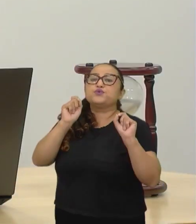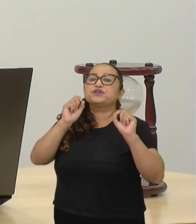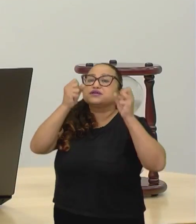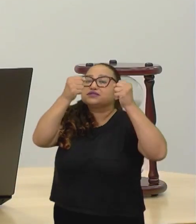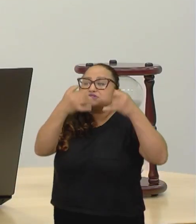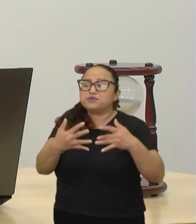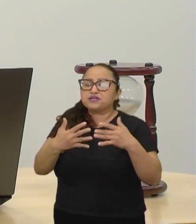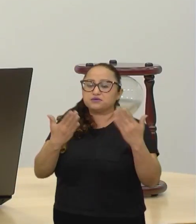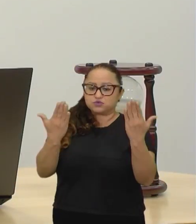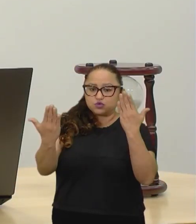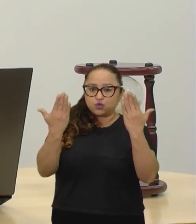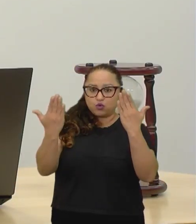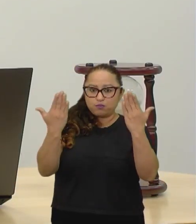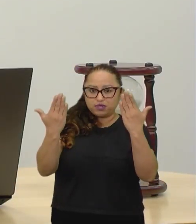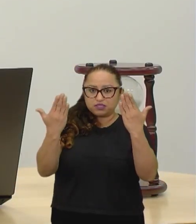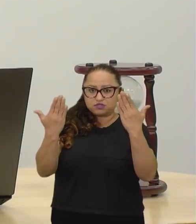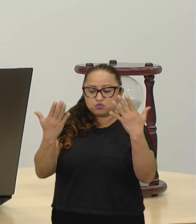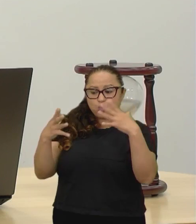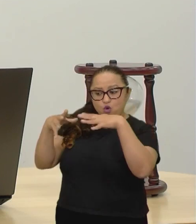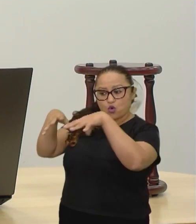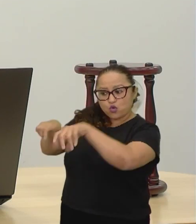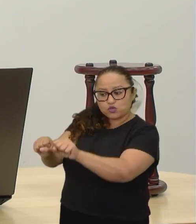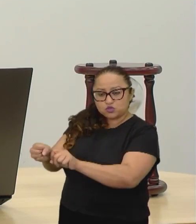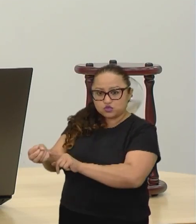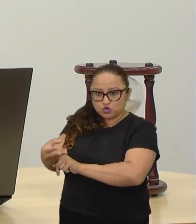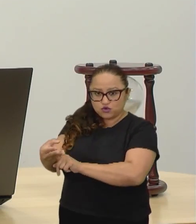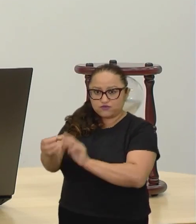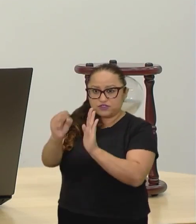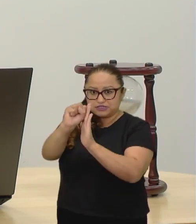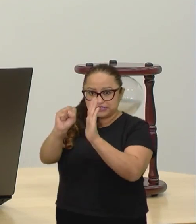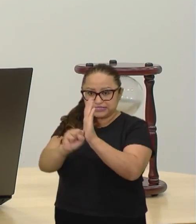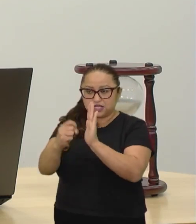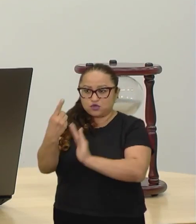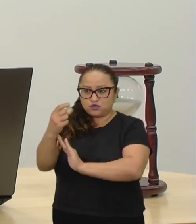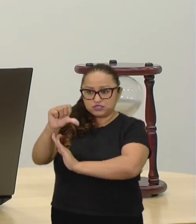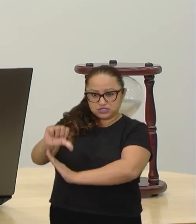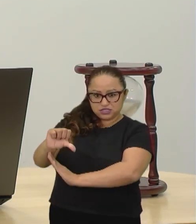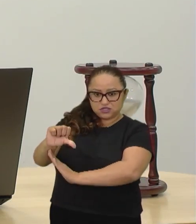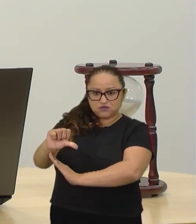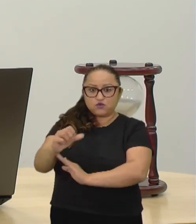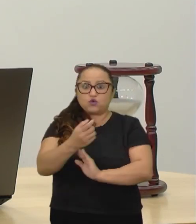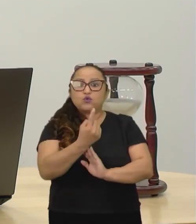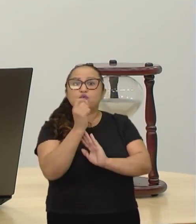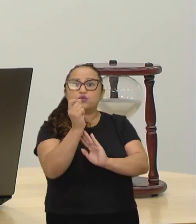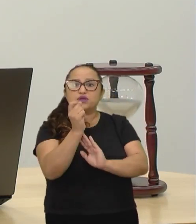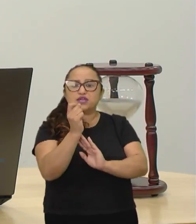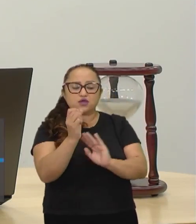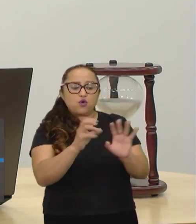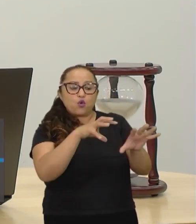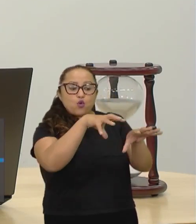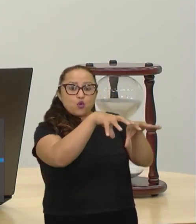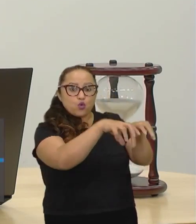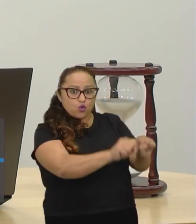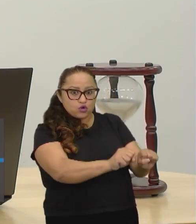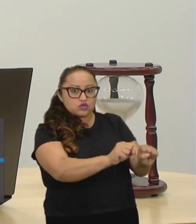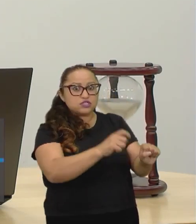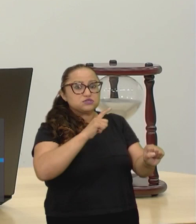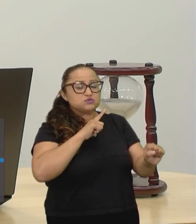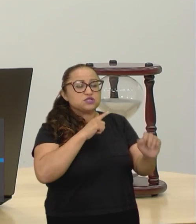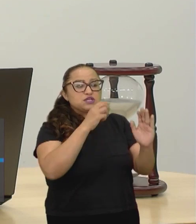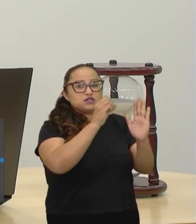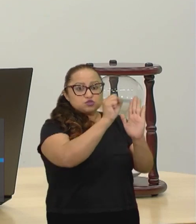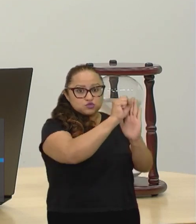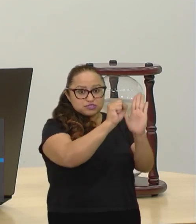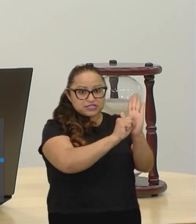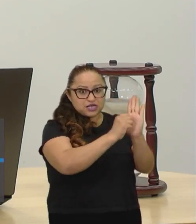Nós comparamos o neocolonialismo do século XIX com o colonialismo que aconteceu no século